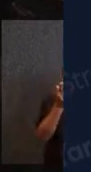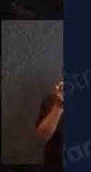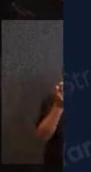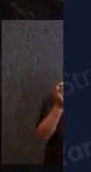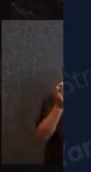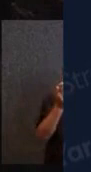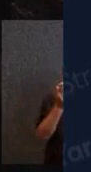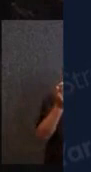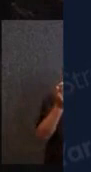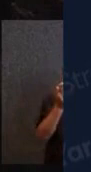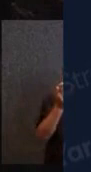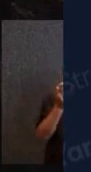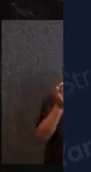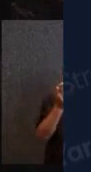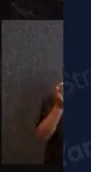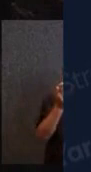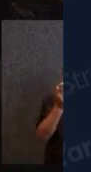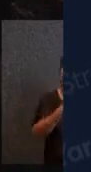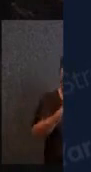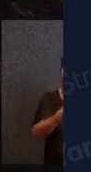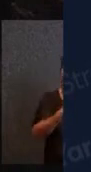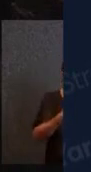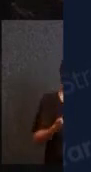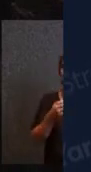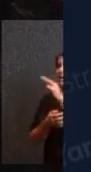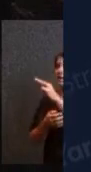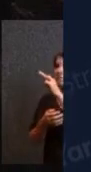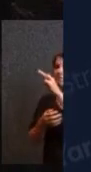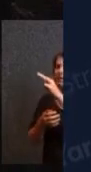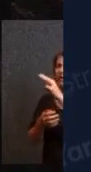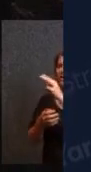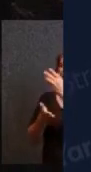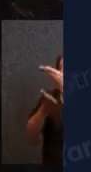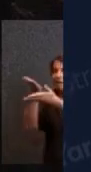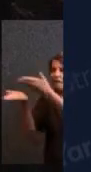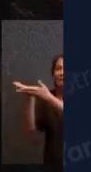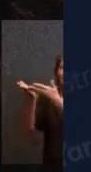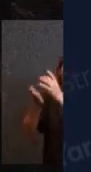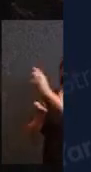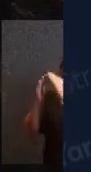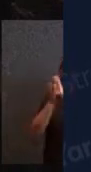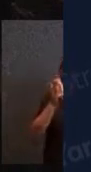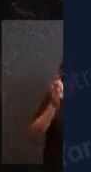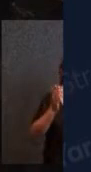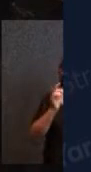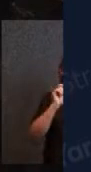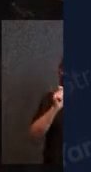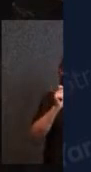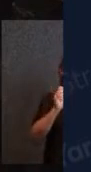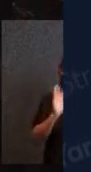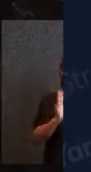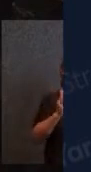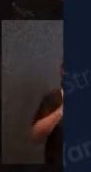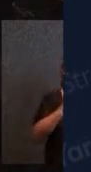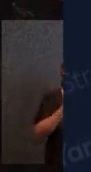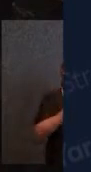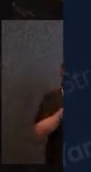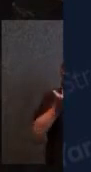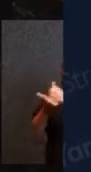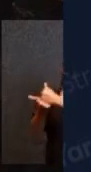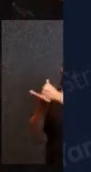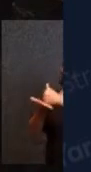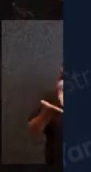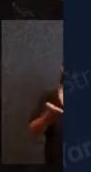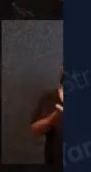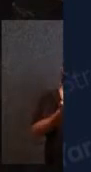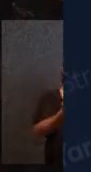ela sozinha, olhar para todas as escolas, né? Então, ela vai precisar de uma equipe que contribua com